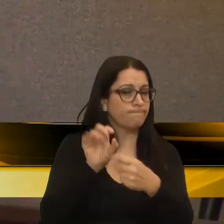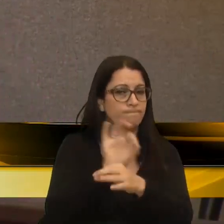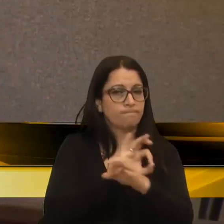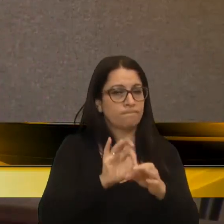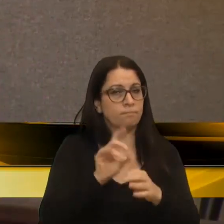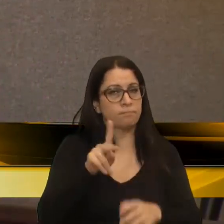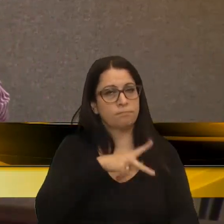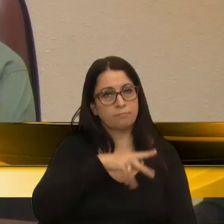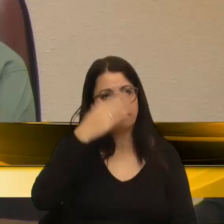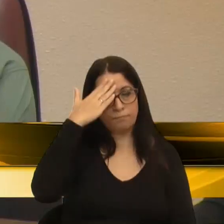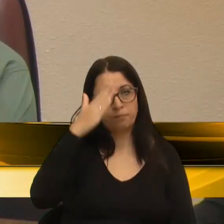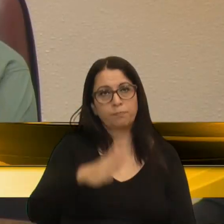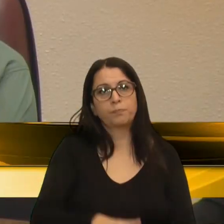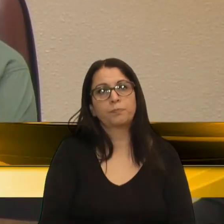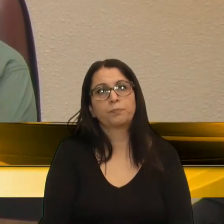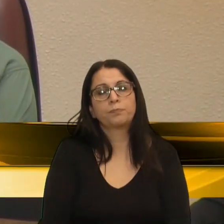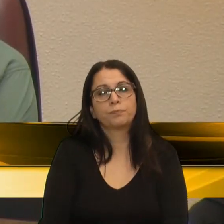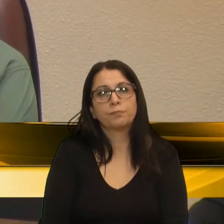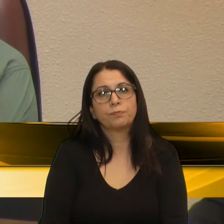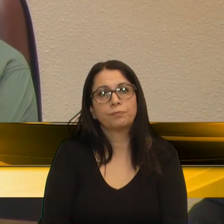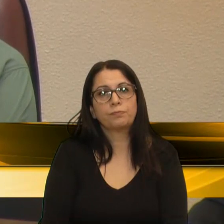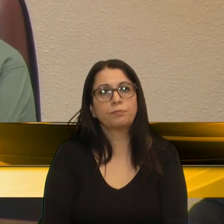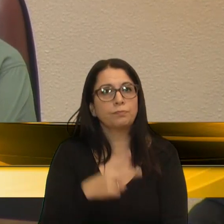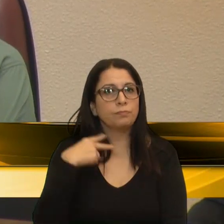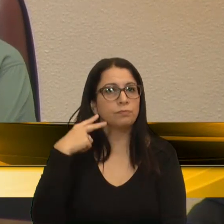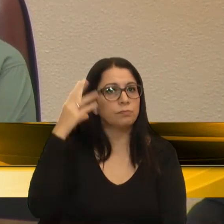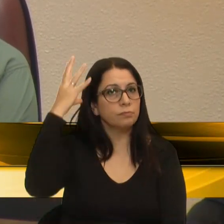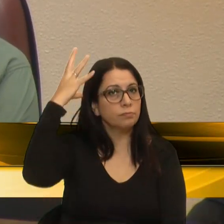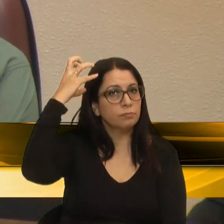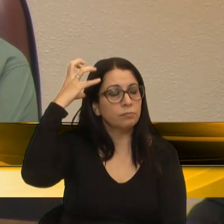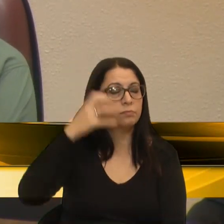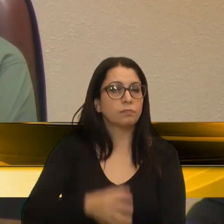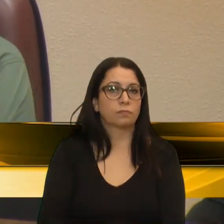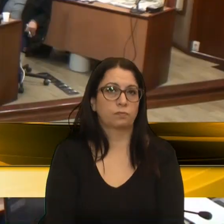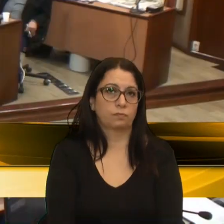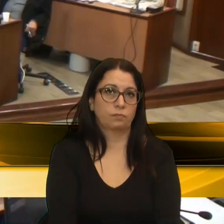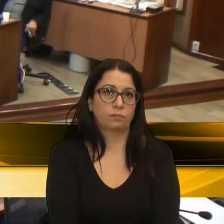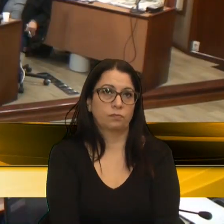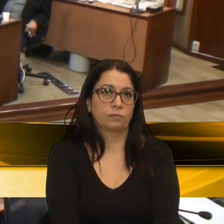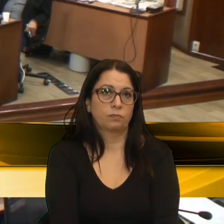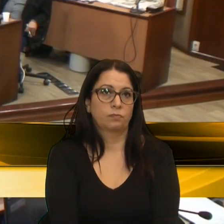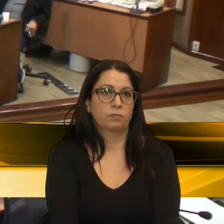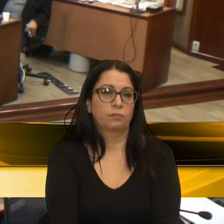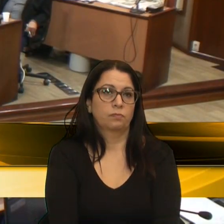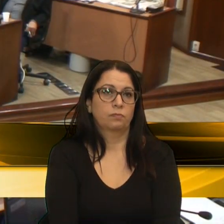senhor presidente. Muito obrigado. Vereador Tibiriçá.